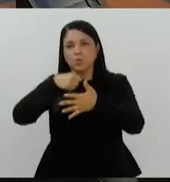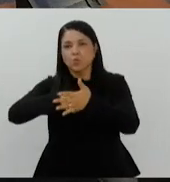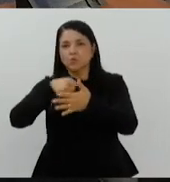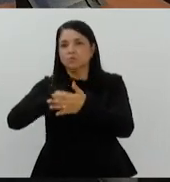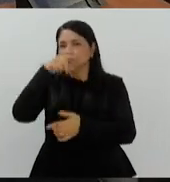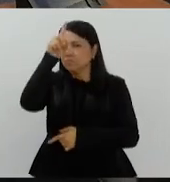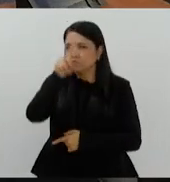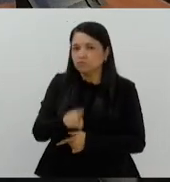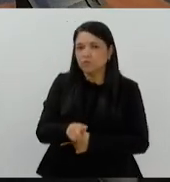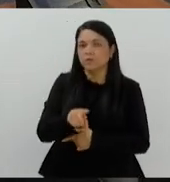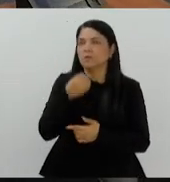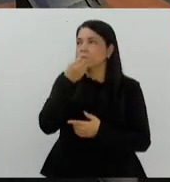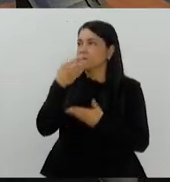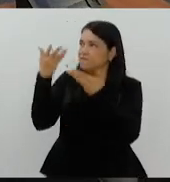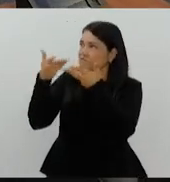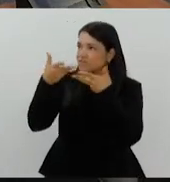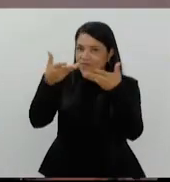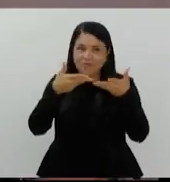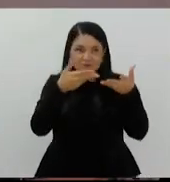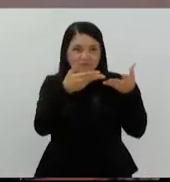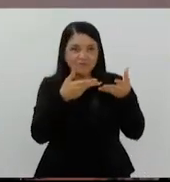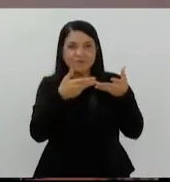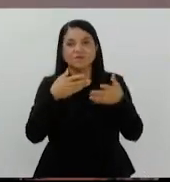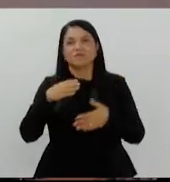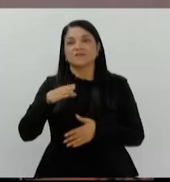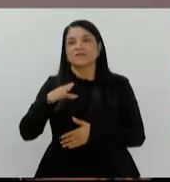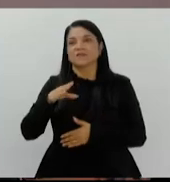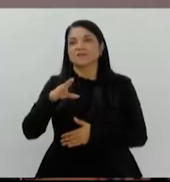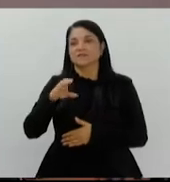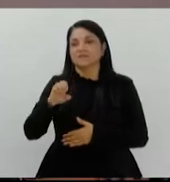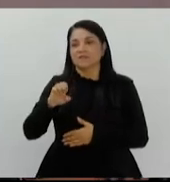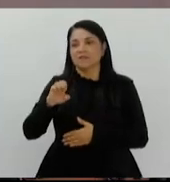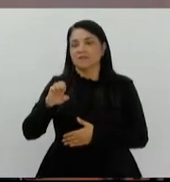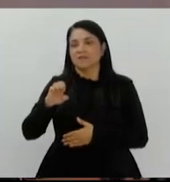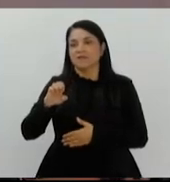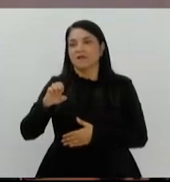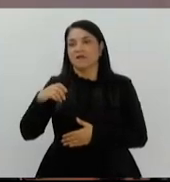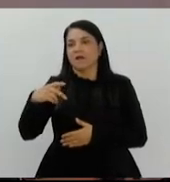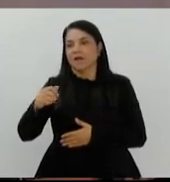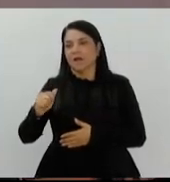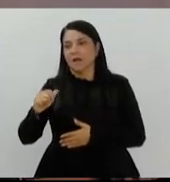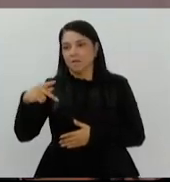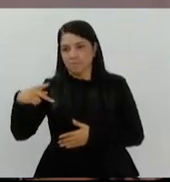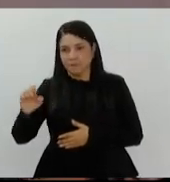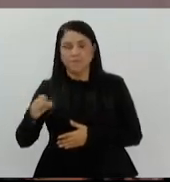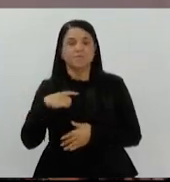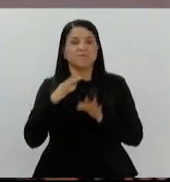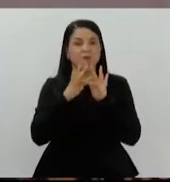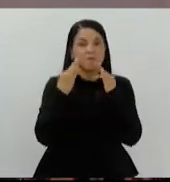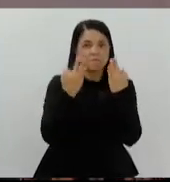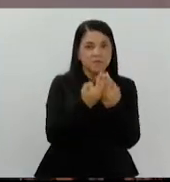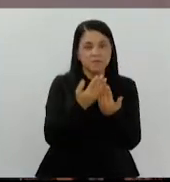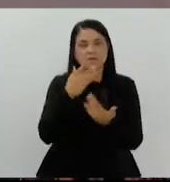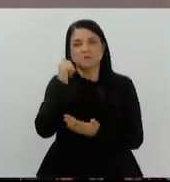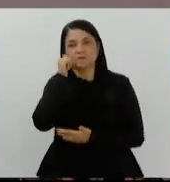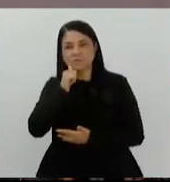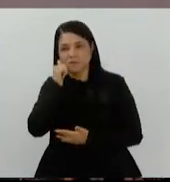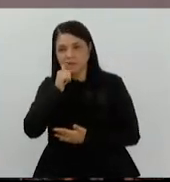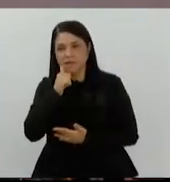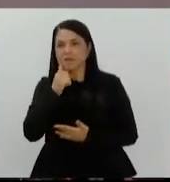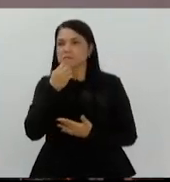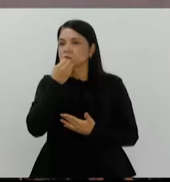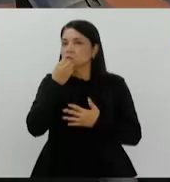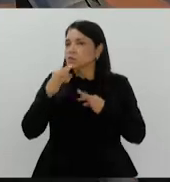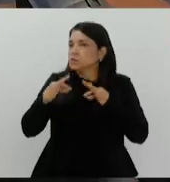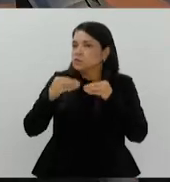seus direitos. Sejam todos bem-vindos, o pessoal da CEAP de 2012, as famílias, as mulheres, todos. Sejam